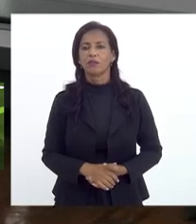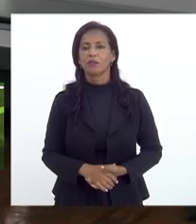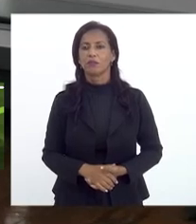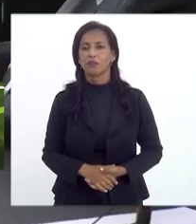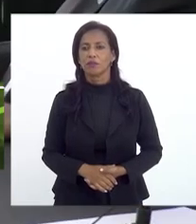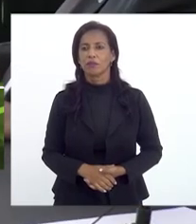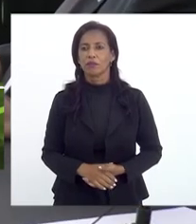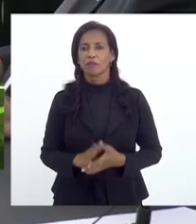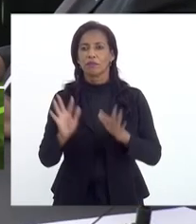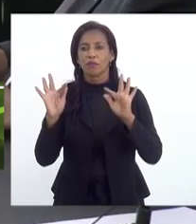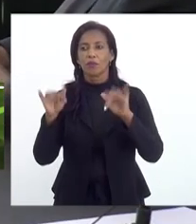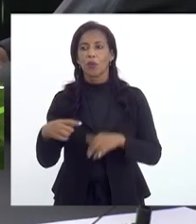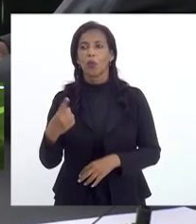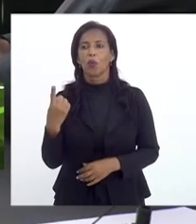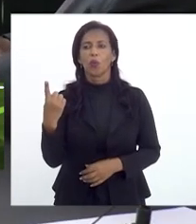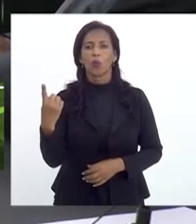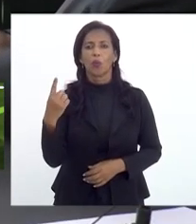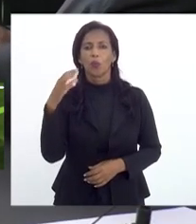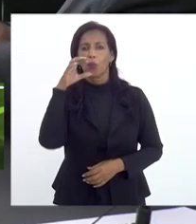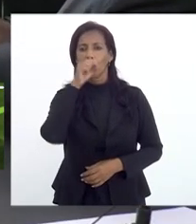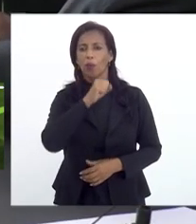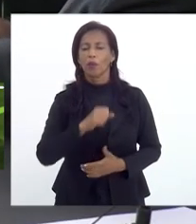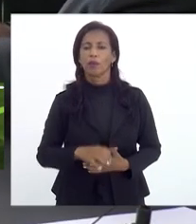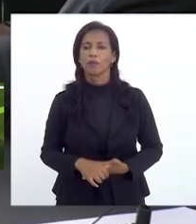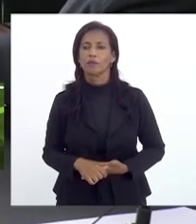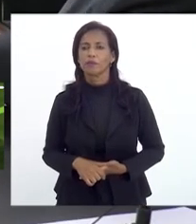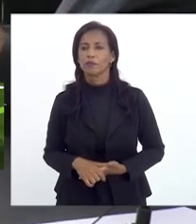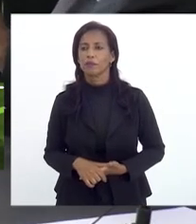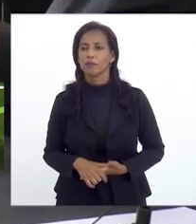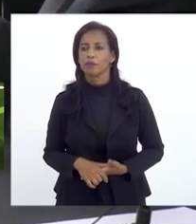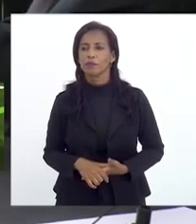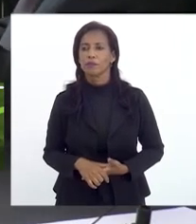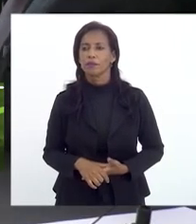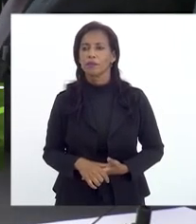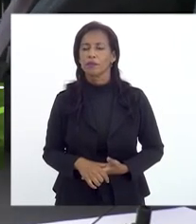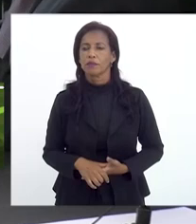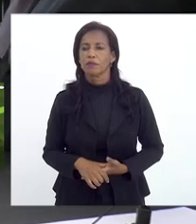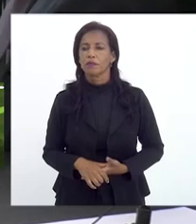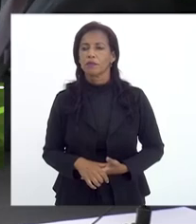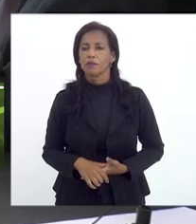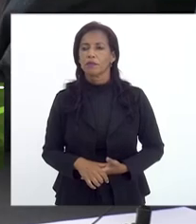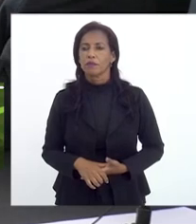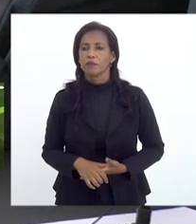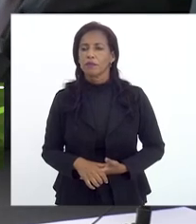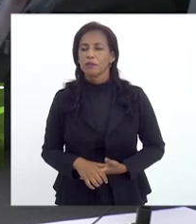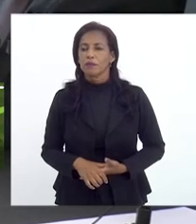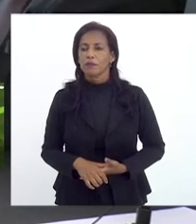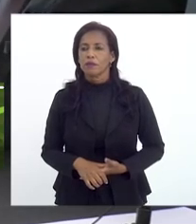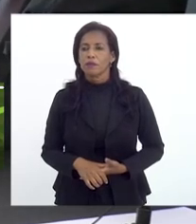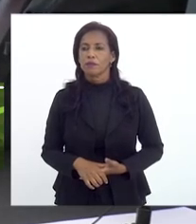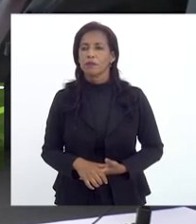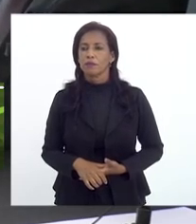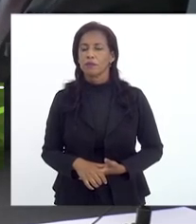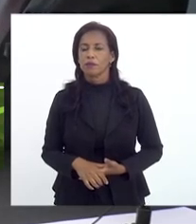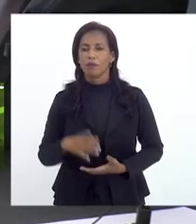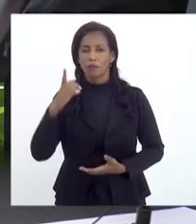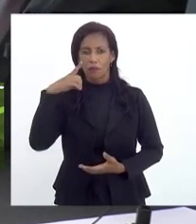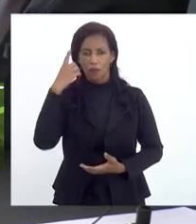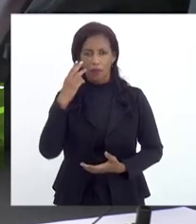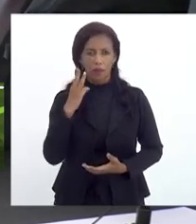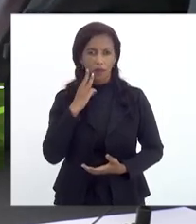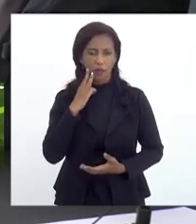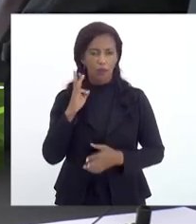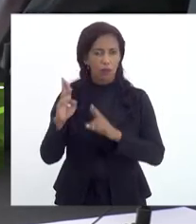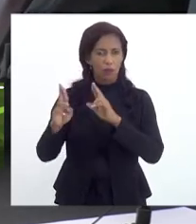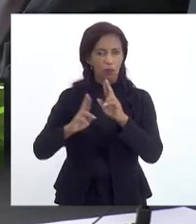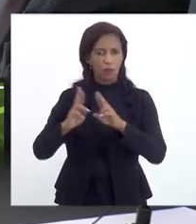Para encerrar Um segundo O Sérgio Aureliano Queria falar De uma questão Que foi dita aqui É com o deputado Valdeck Com